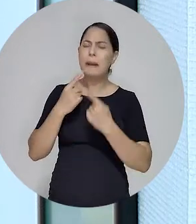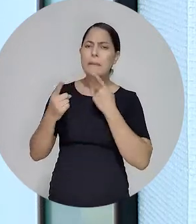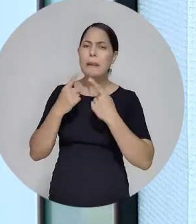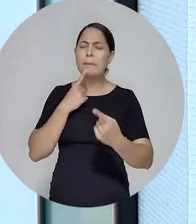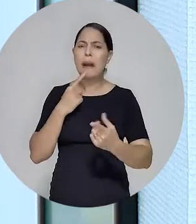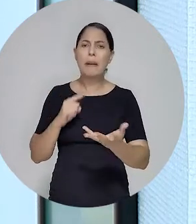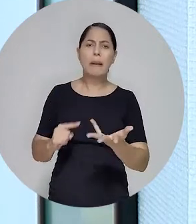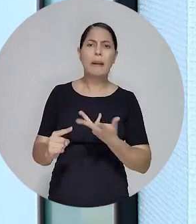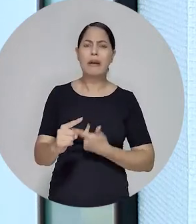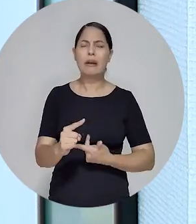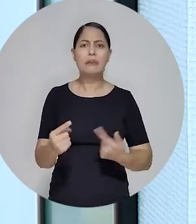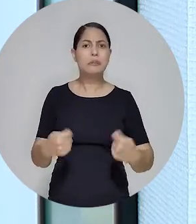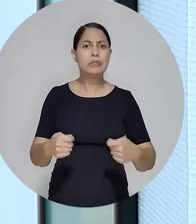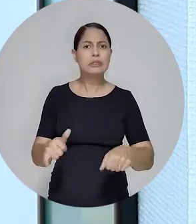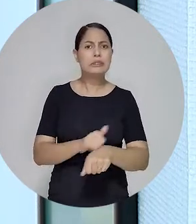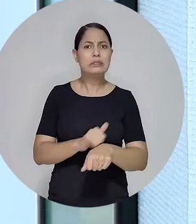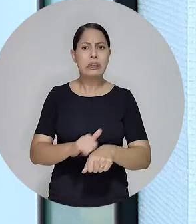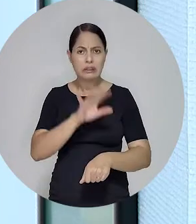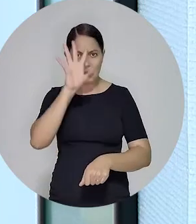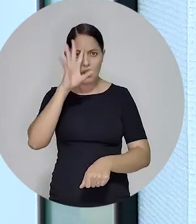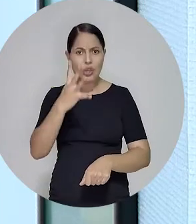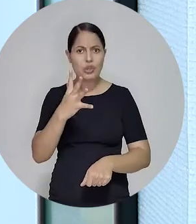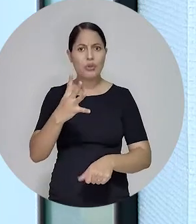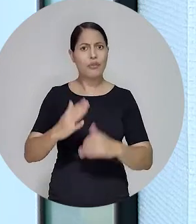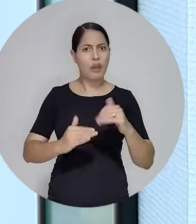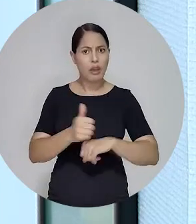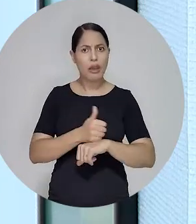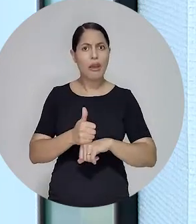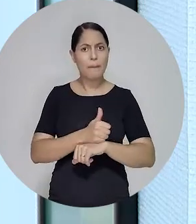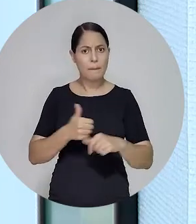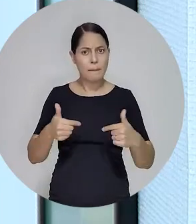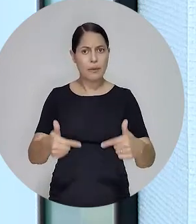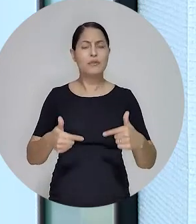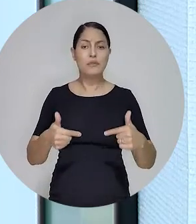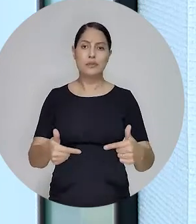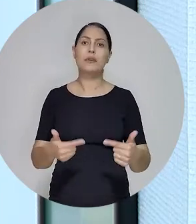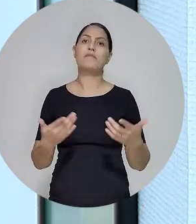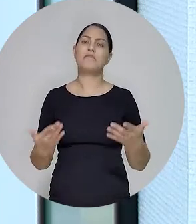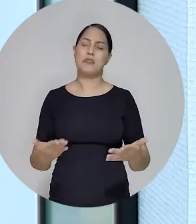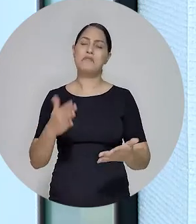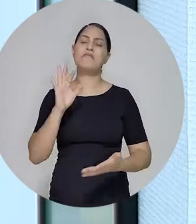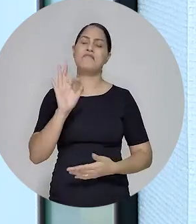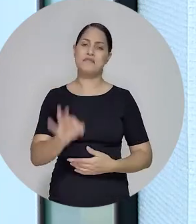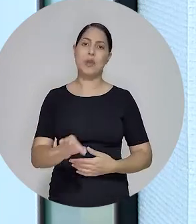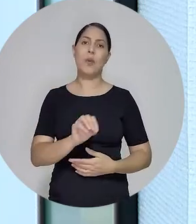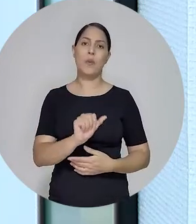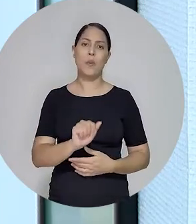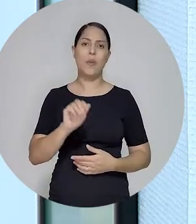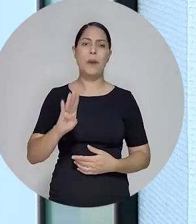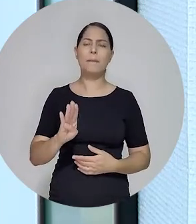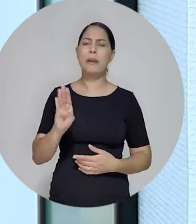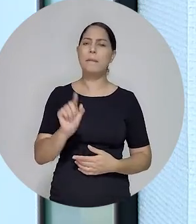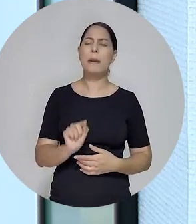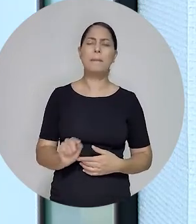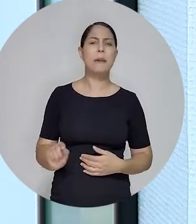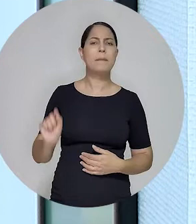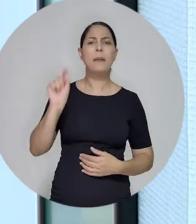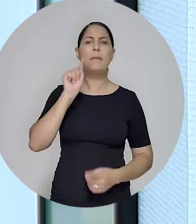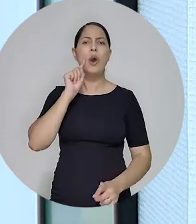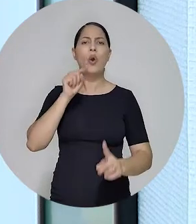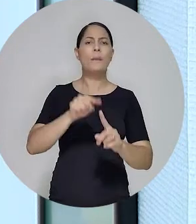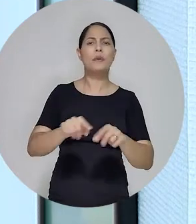reclamado soluções que facilitem o exercício profissional e certamente a ordem, ouvindo os